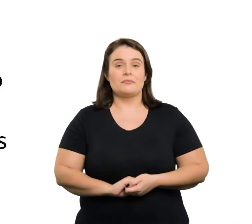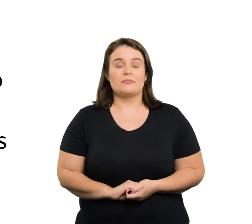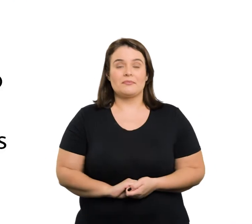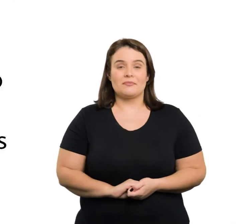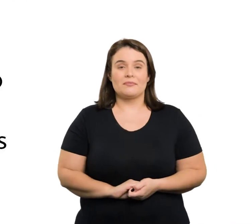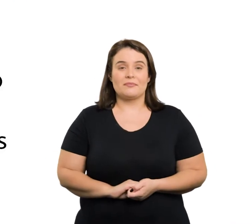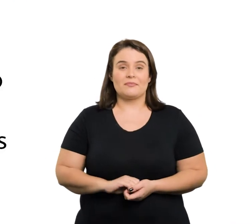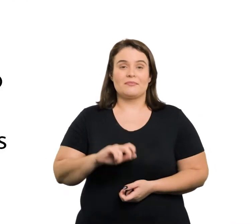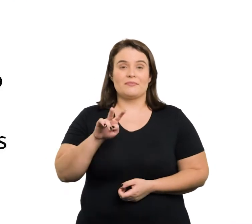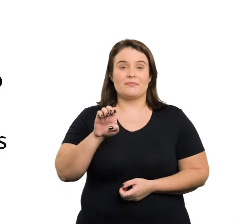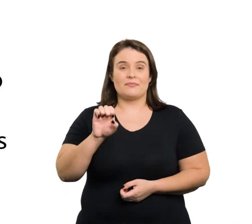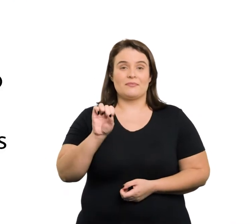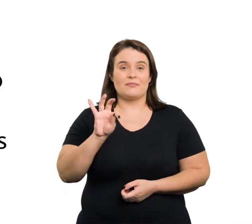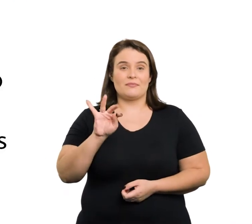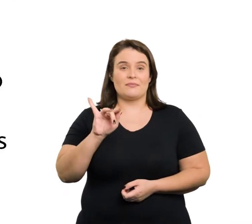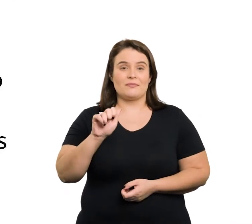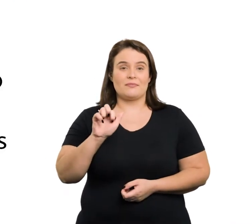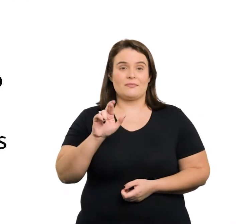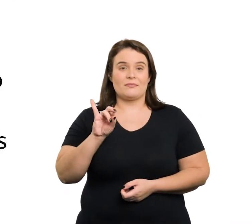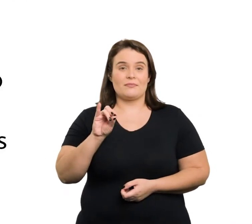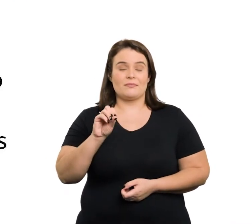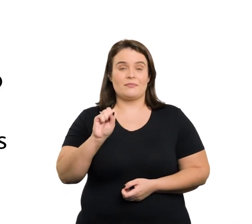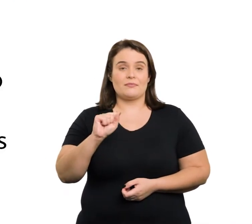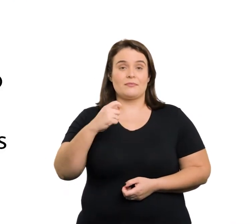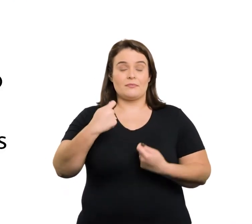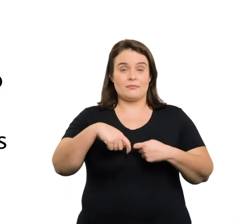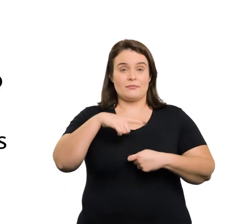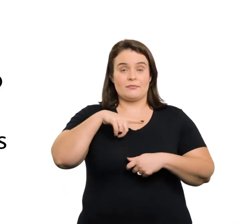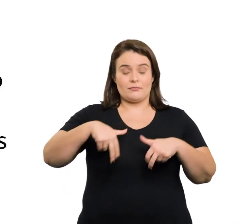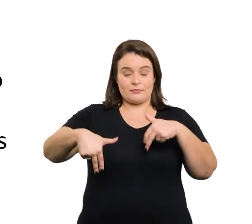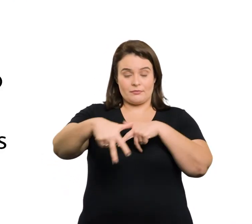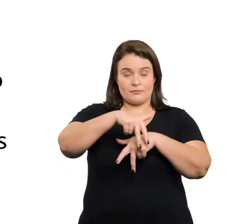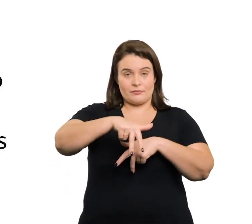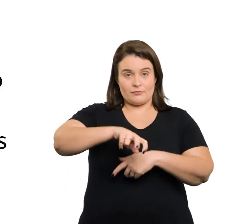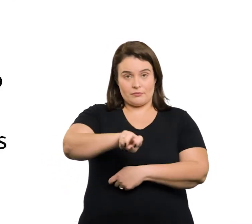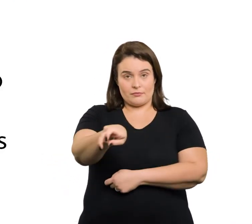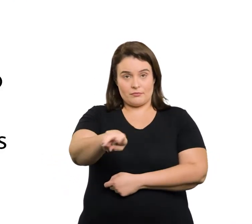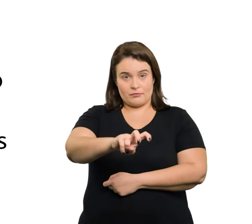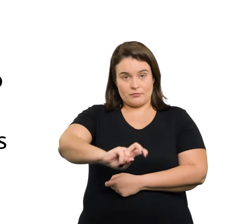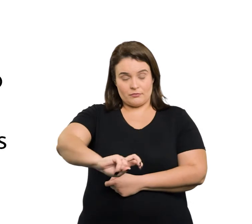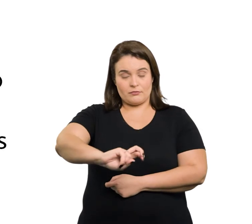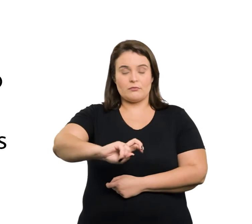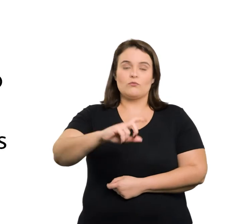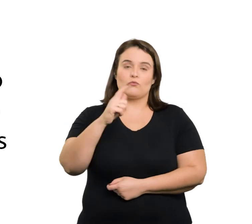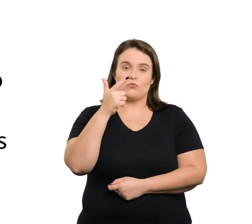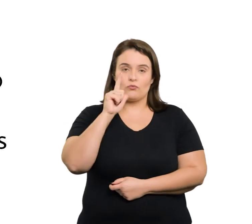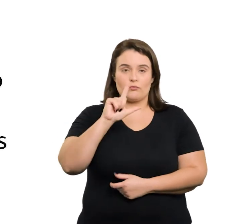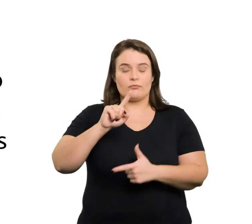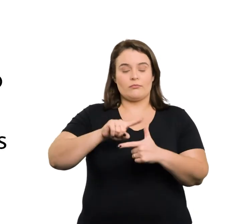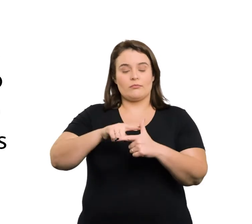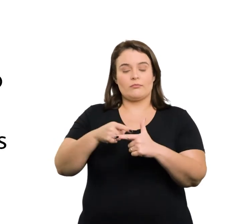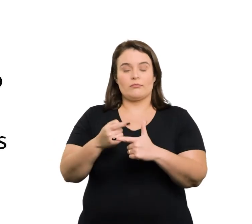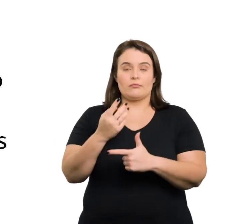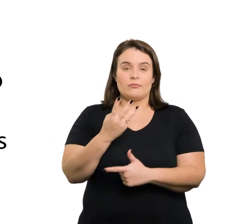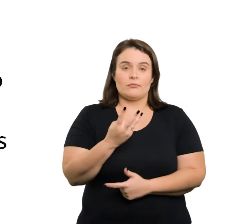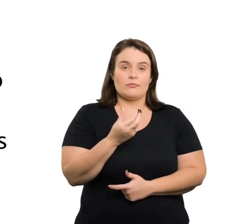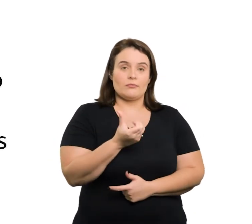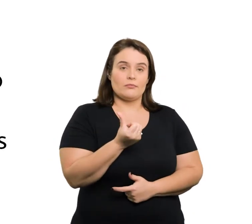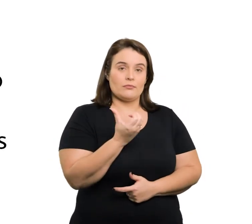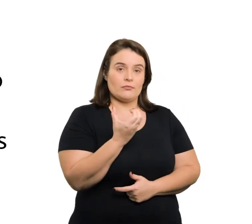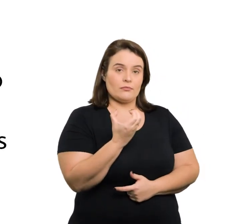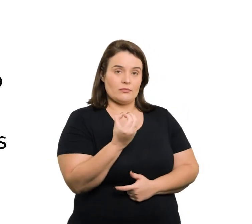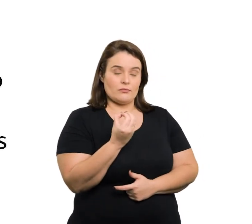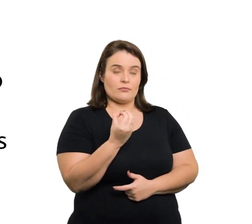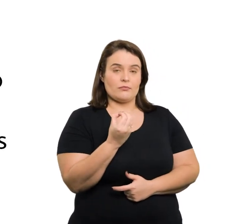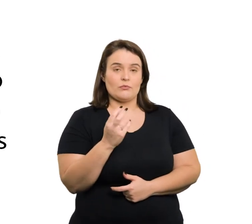Vestiários. Os vestiários devem garantir área de circulação e manobra com giro para rotação